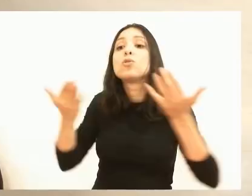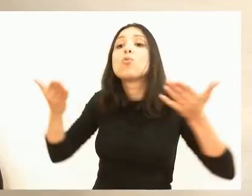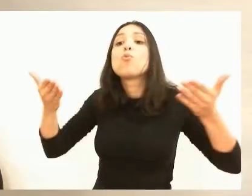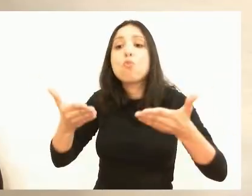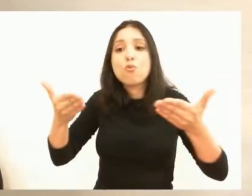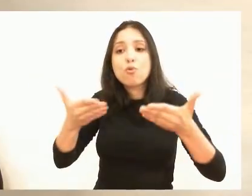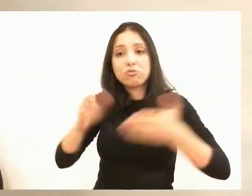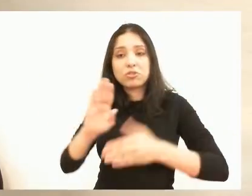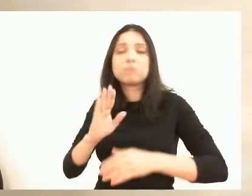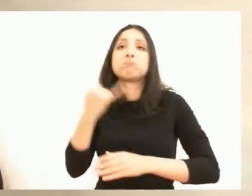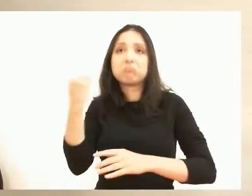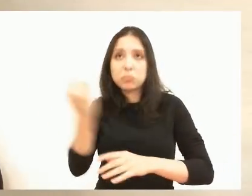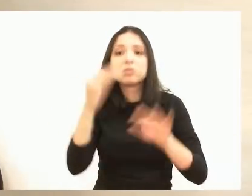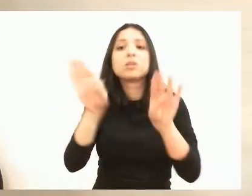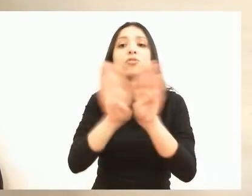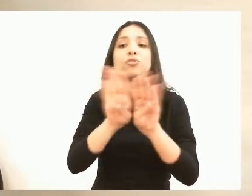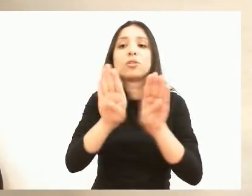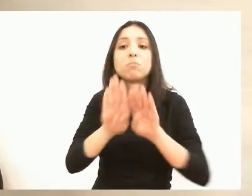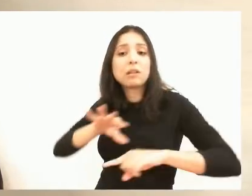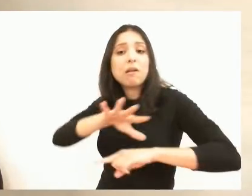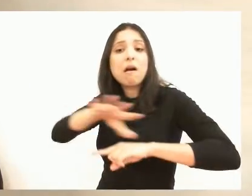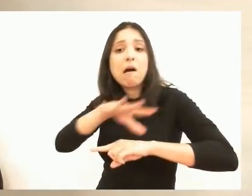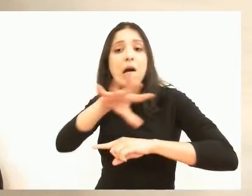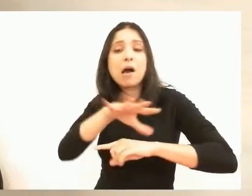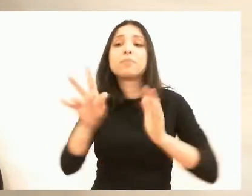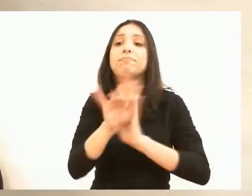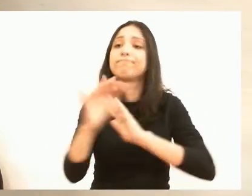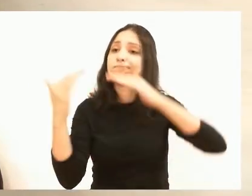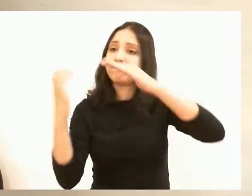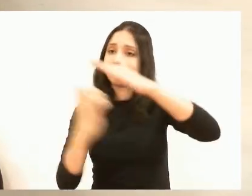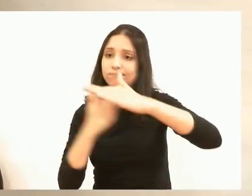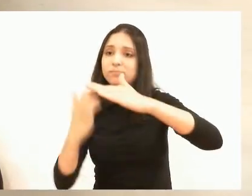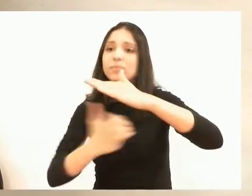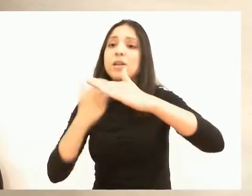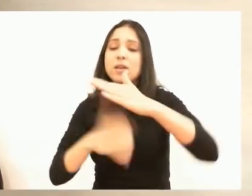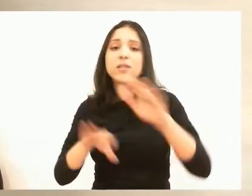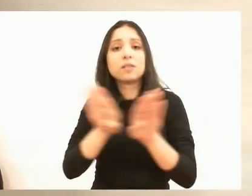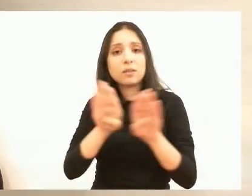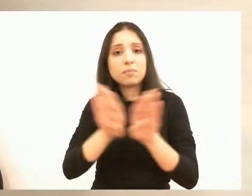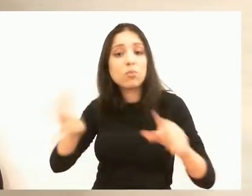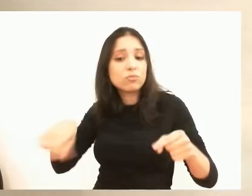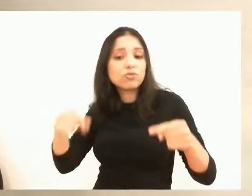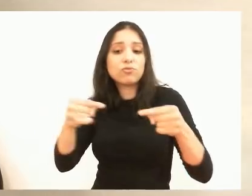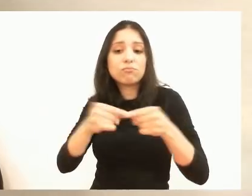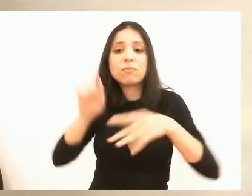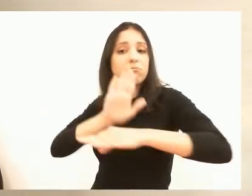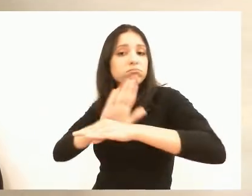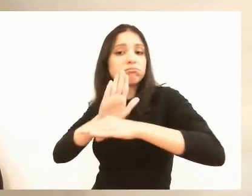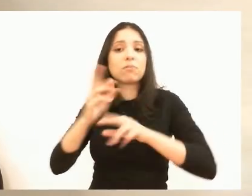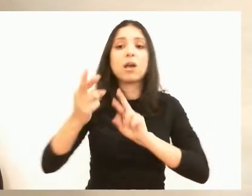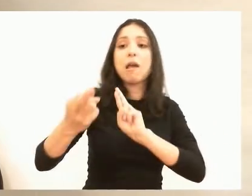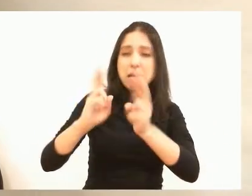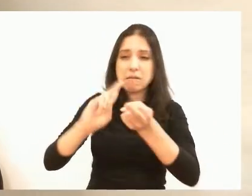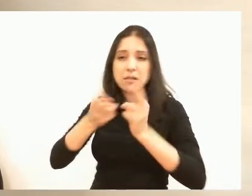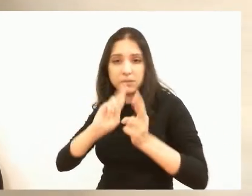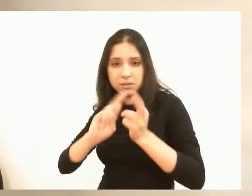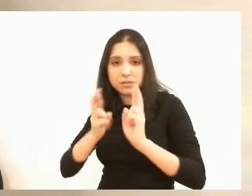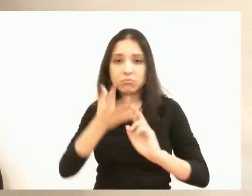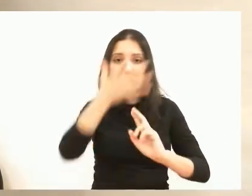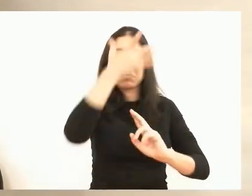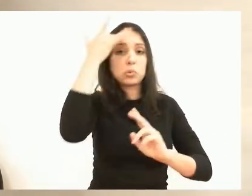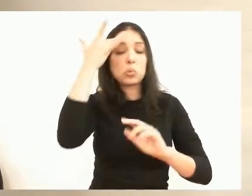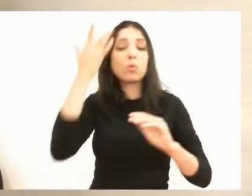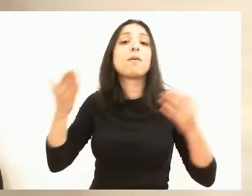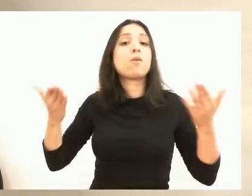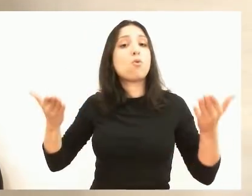no meio empresarial inclusive para as relações e atualmente